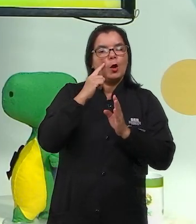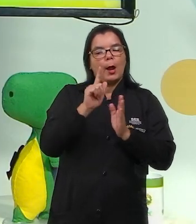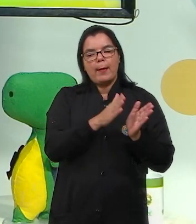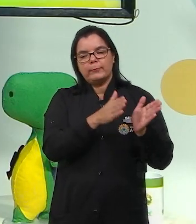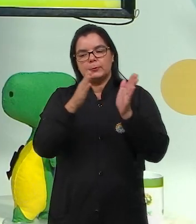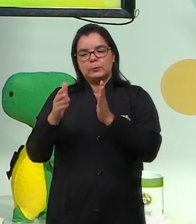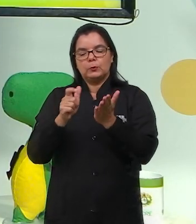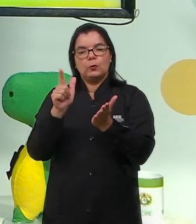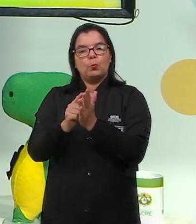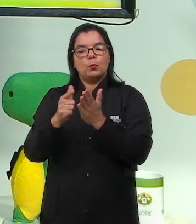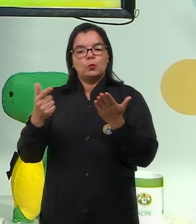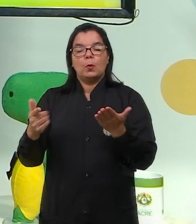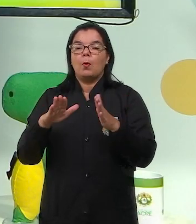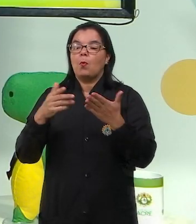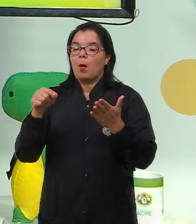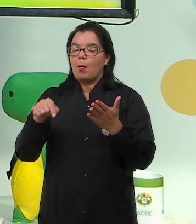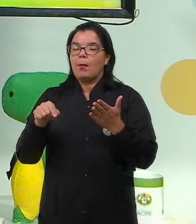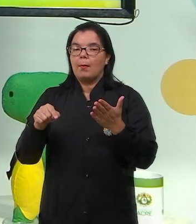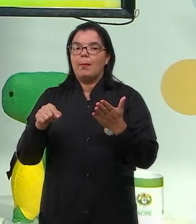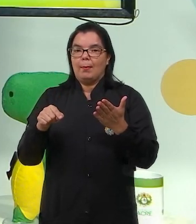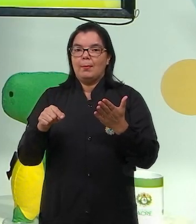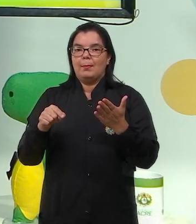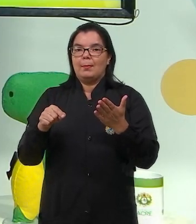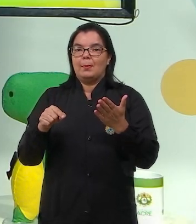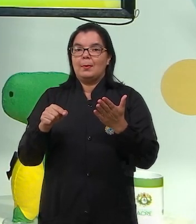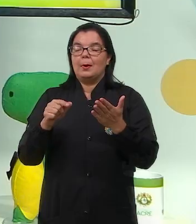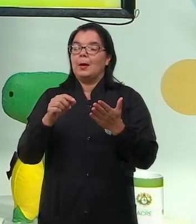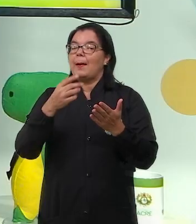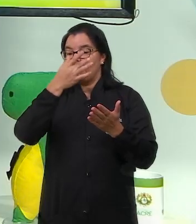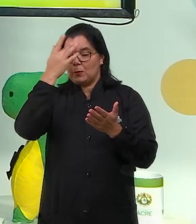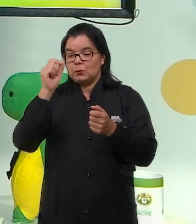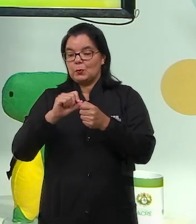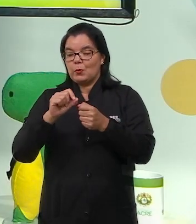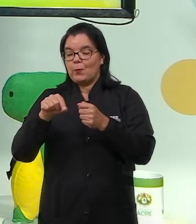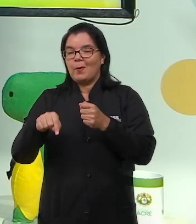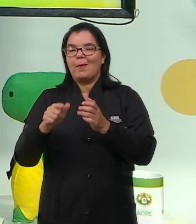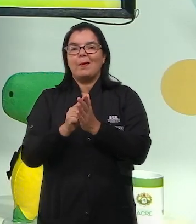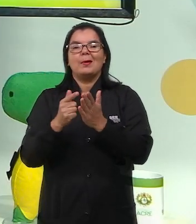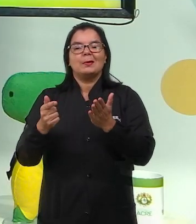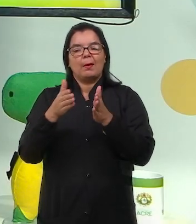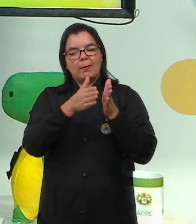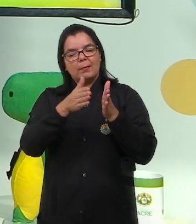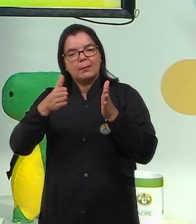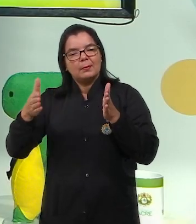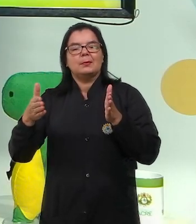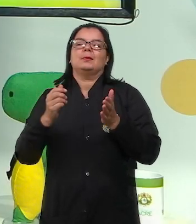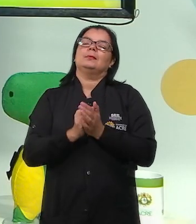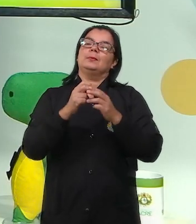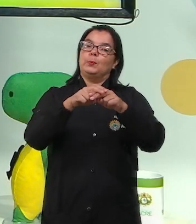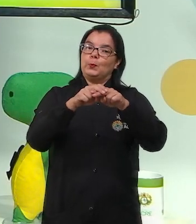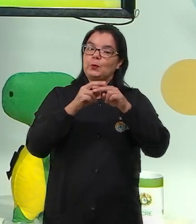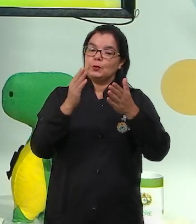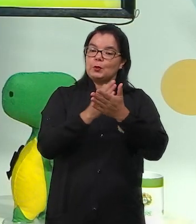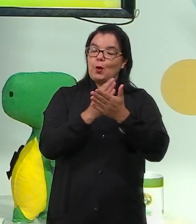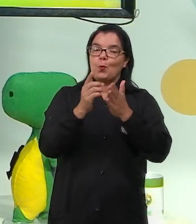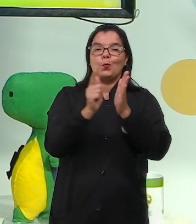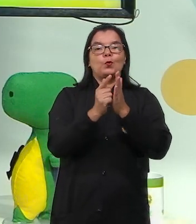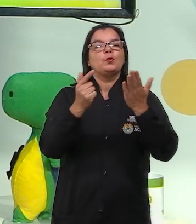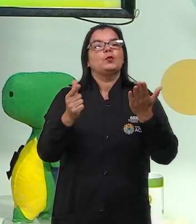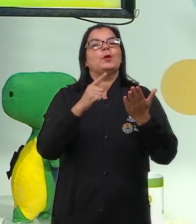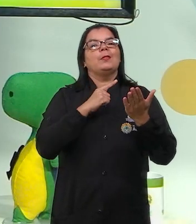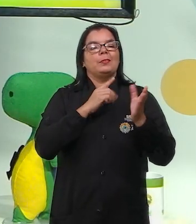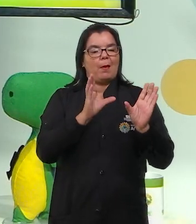jornal. Qual é a intenção do jornal? Qual é a linha editorial que esse jornal segue? É por isso que alguns jornais têm